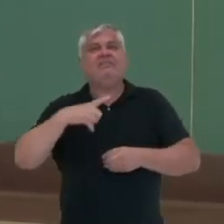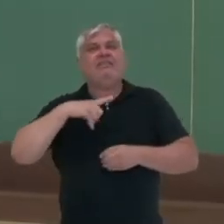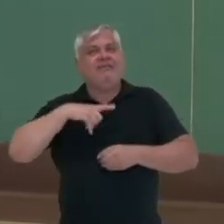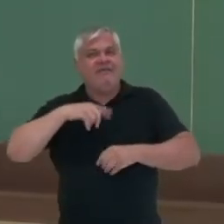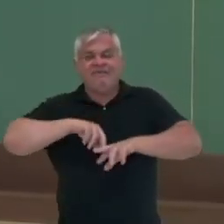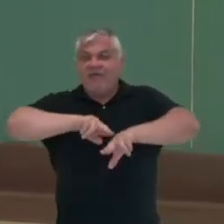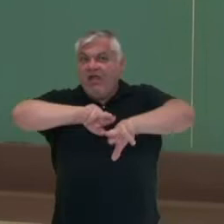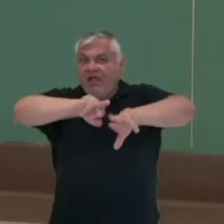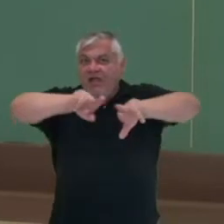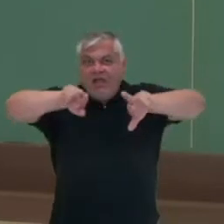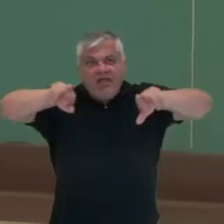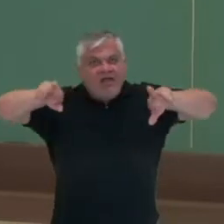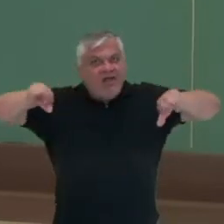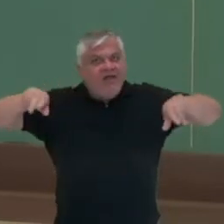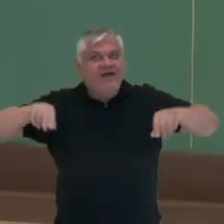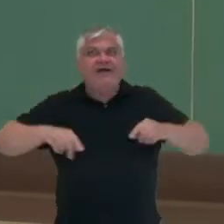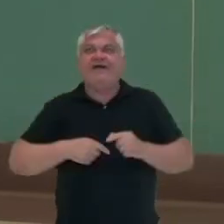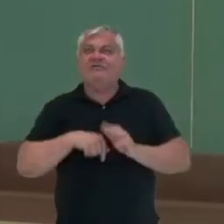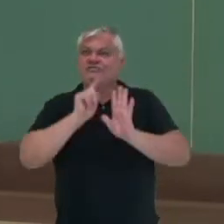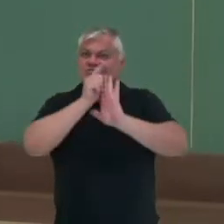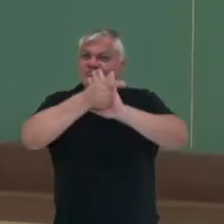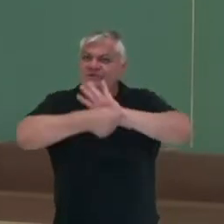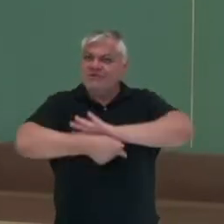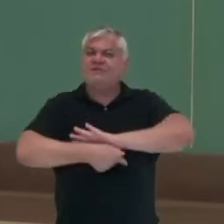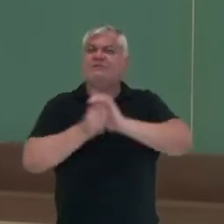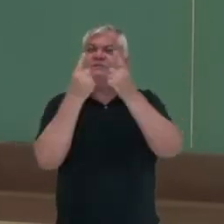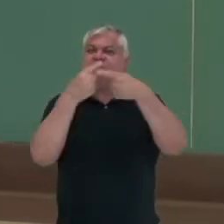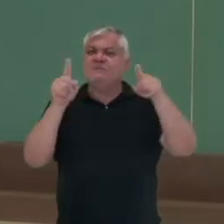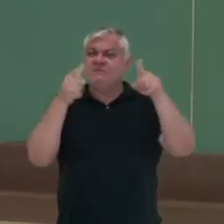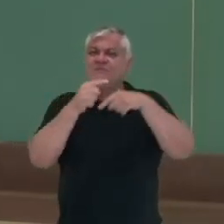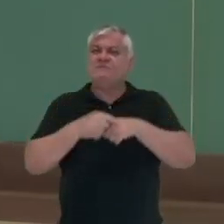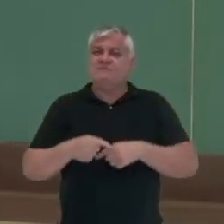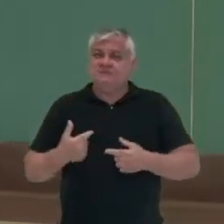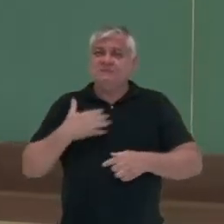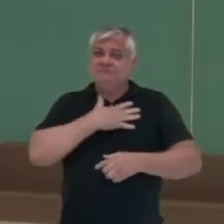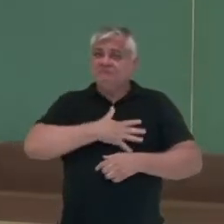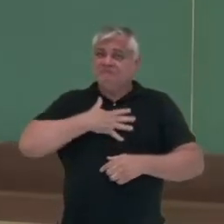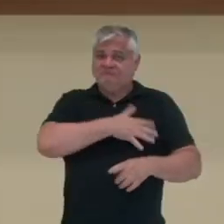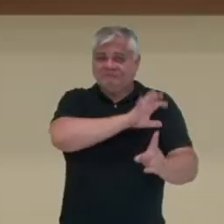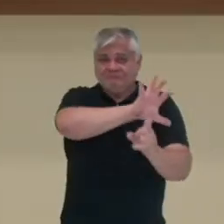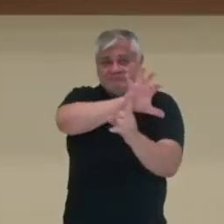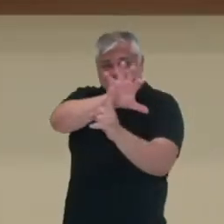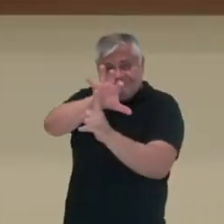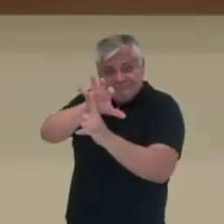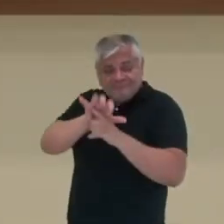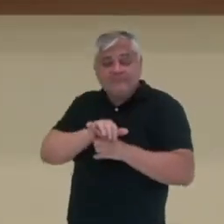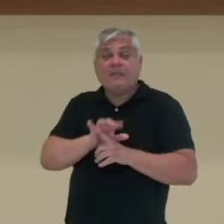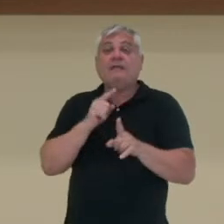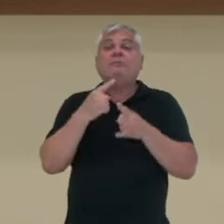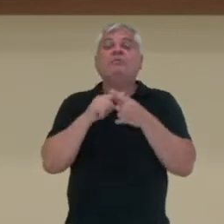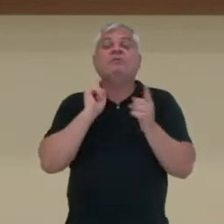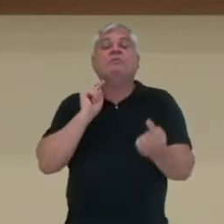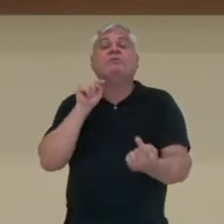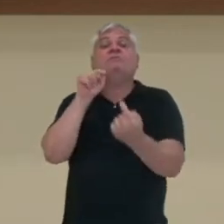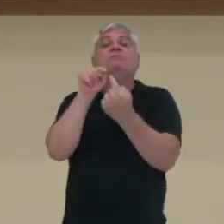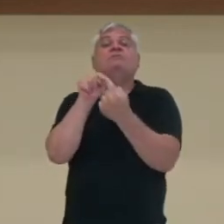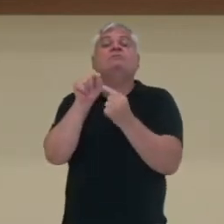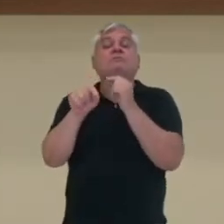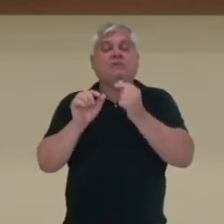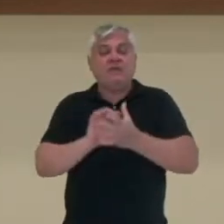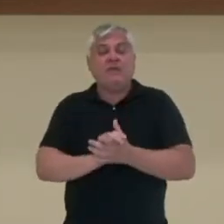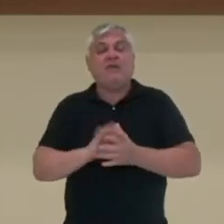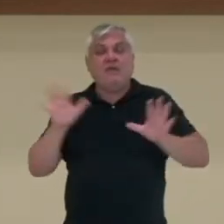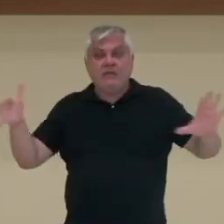gigantesco de variados gostos e gêneros musicais para agradar a todos. Porque a intenção da festa aqui é